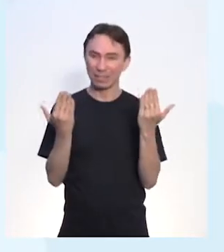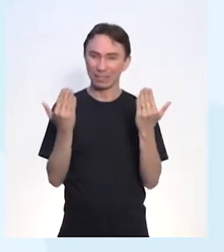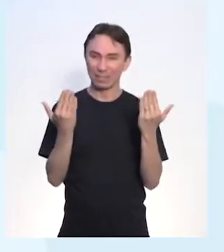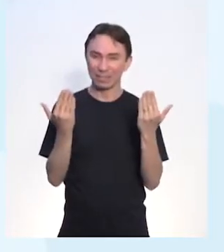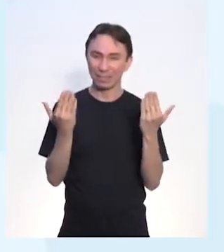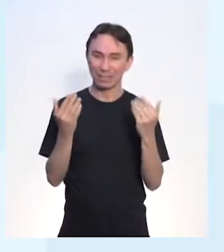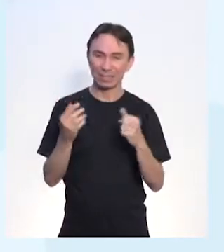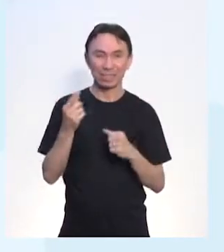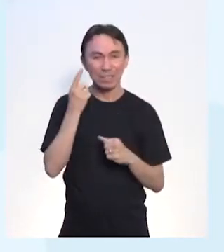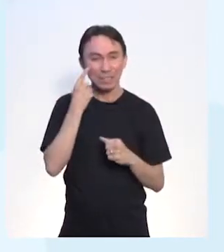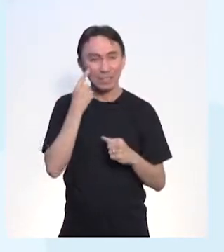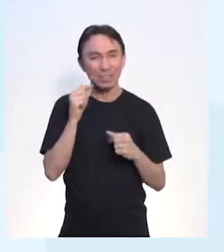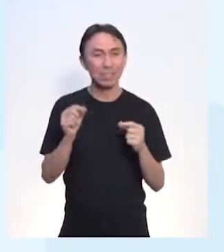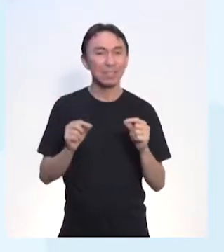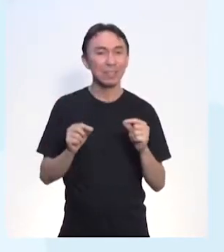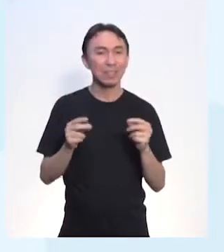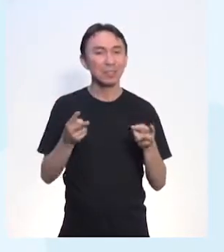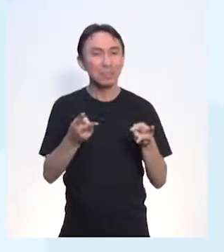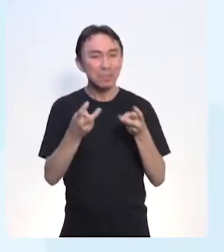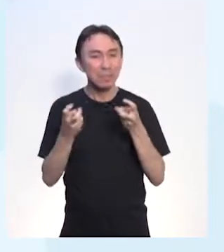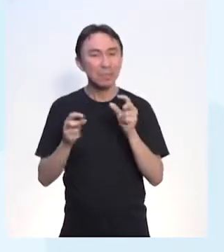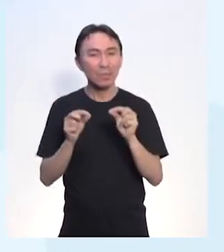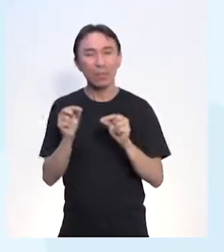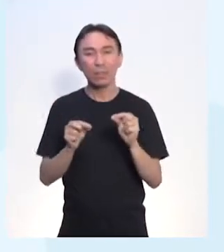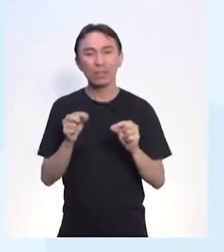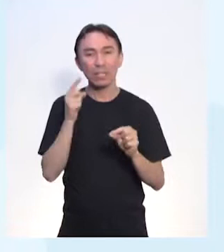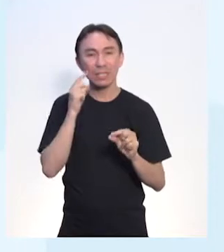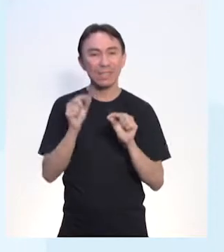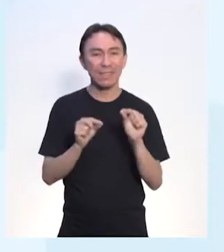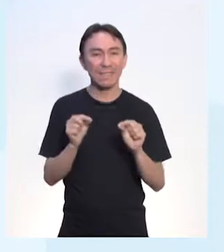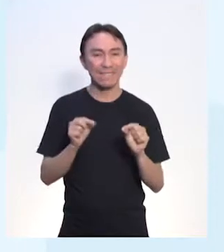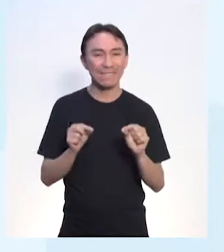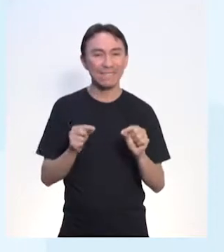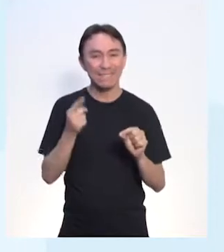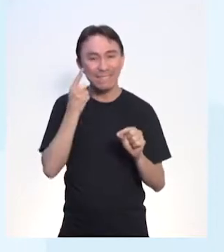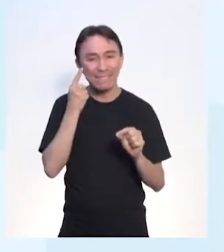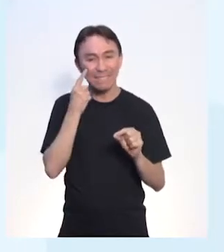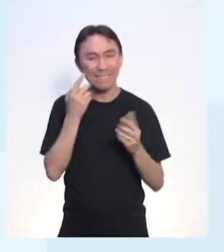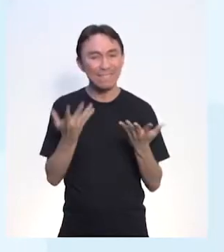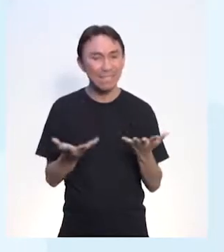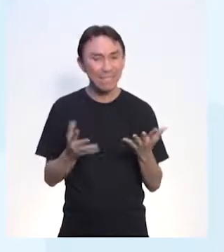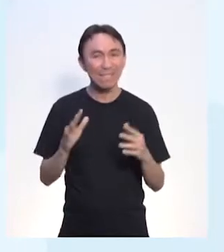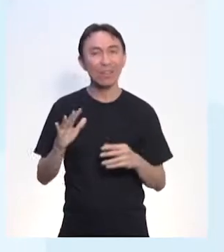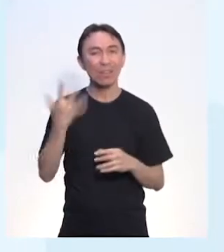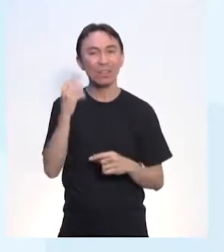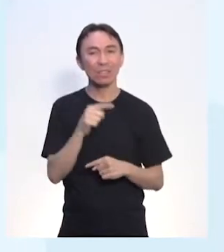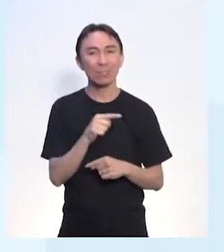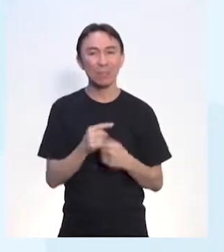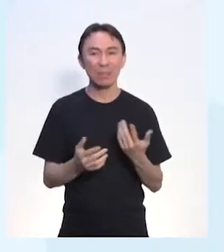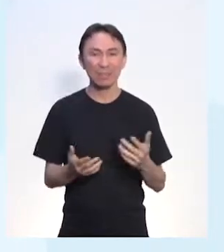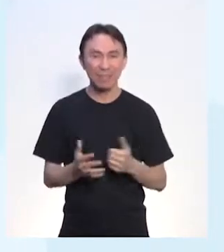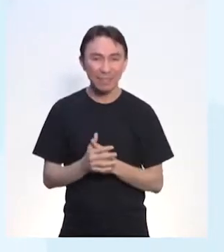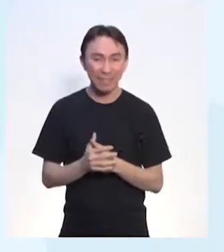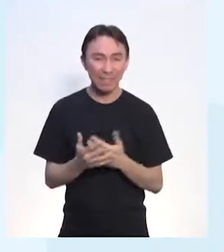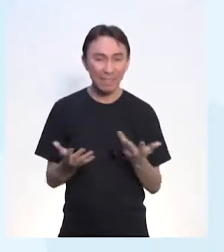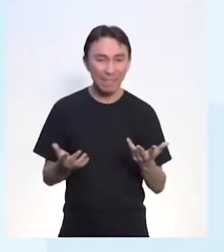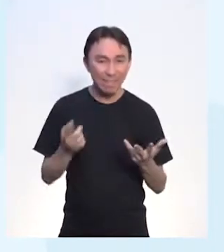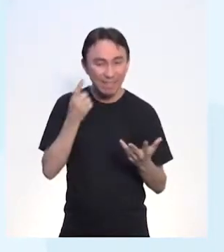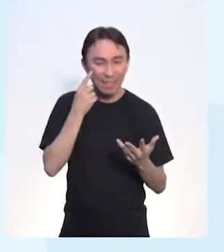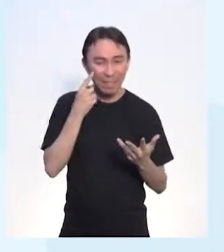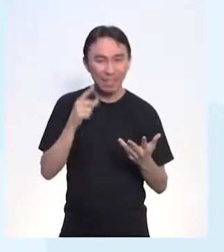Então, observe que no triângulo ABC, que é o azul claro, eu tenho o A, que é